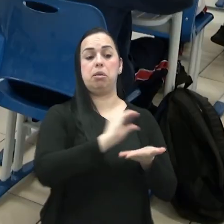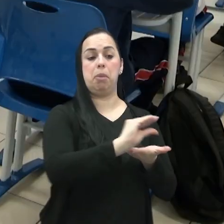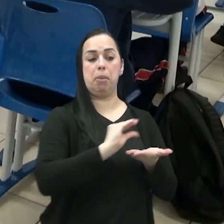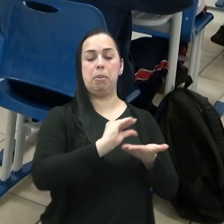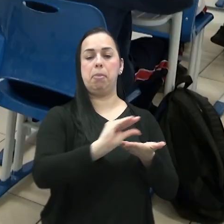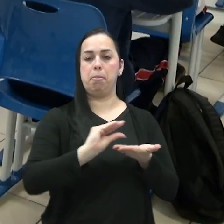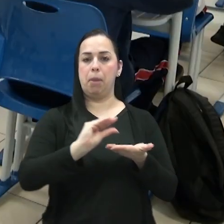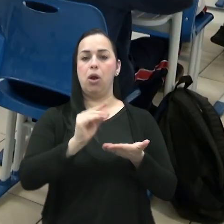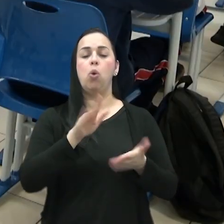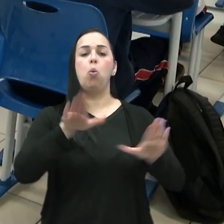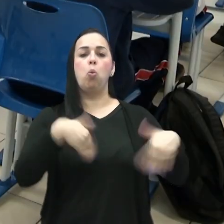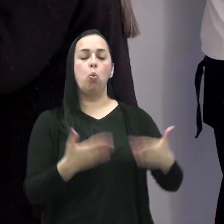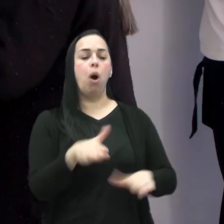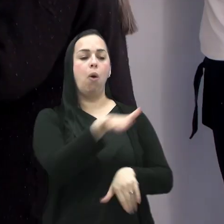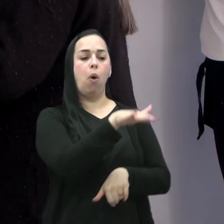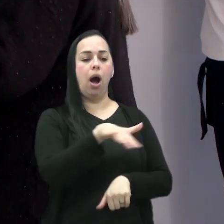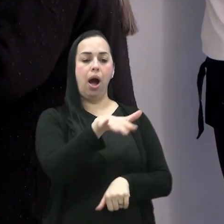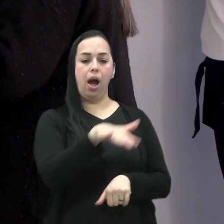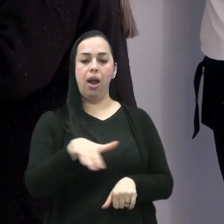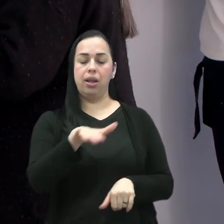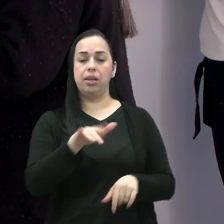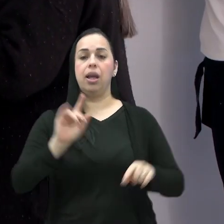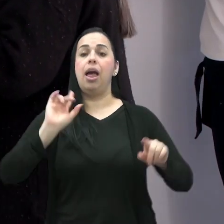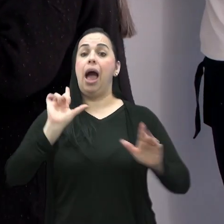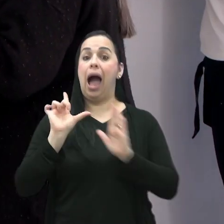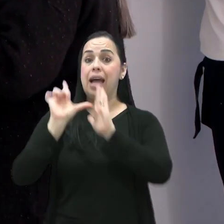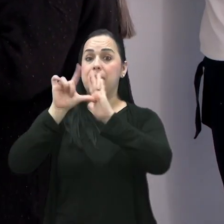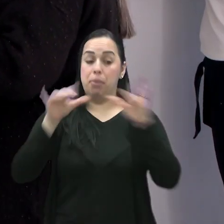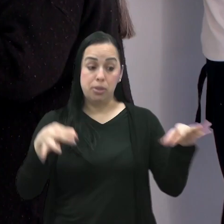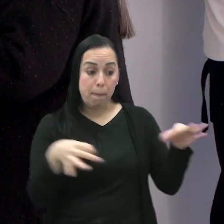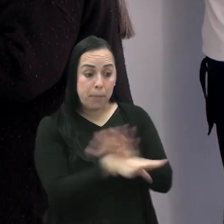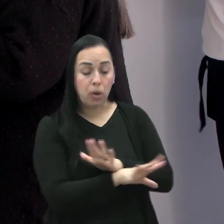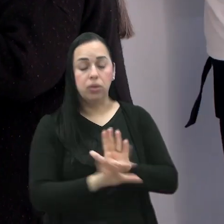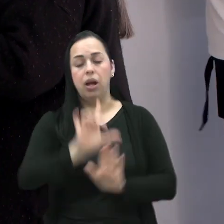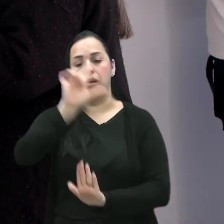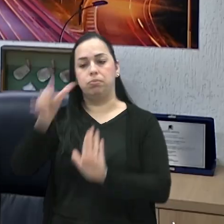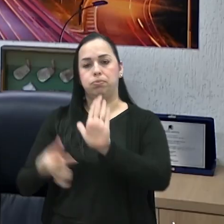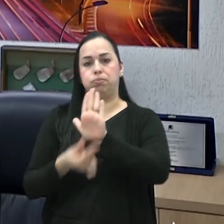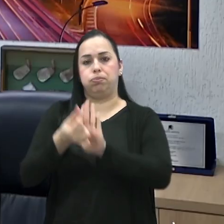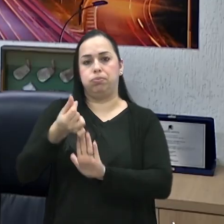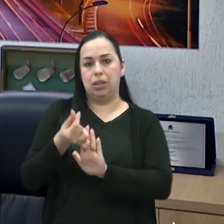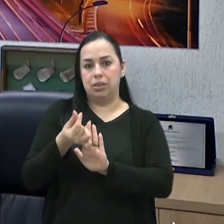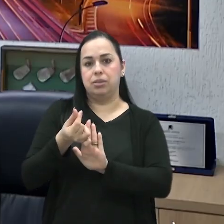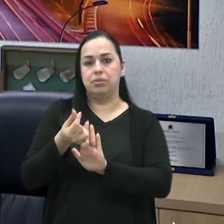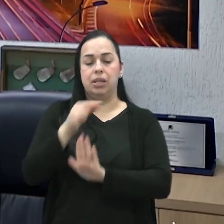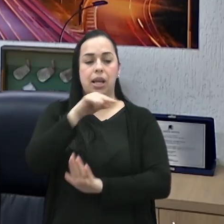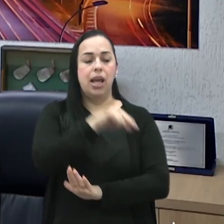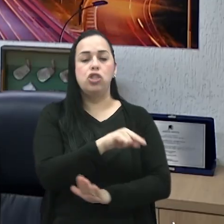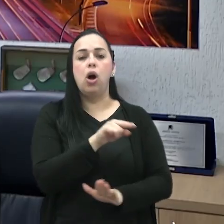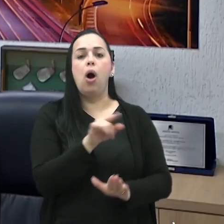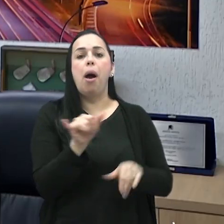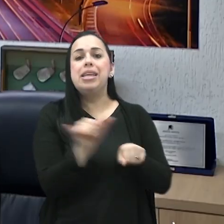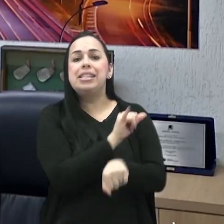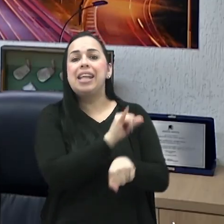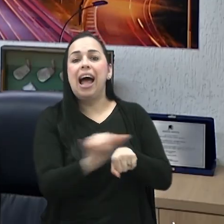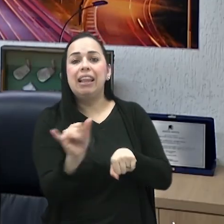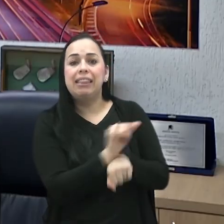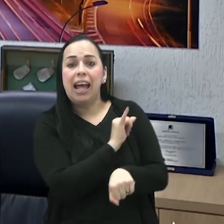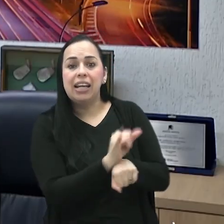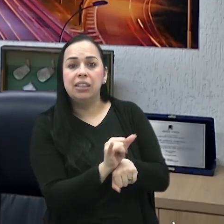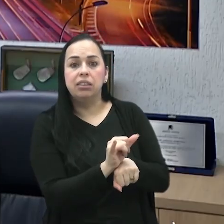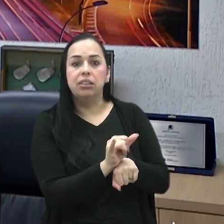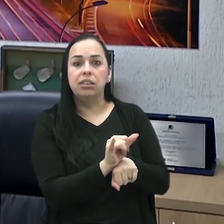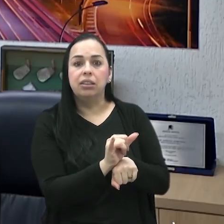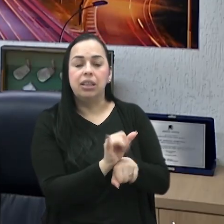gastos e investimentos que poderão compor o orçamento da cidade. A LDO são diretrizes, ela só